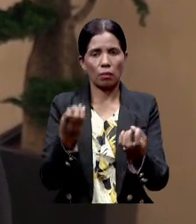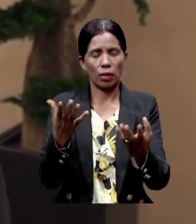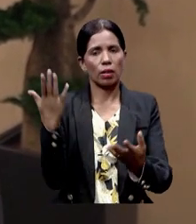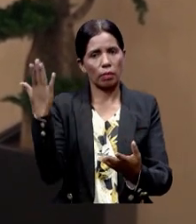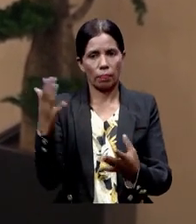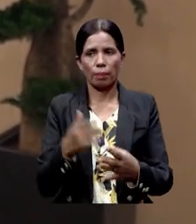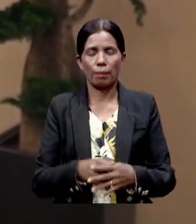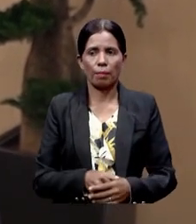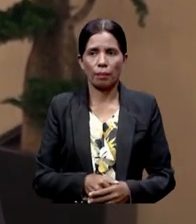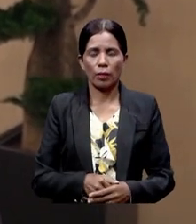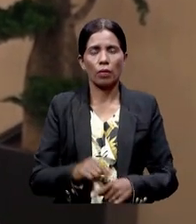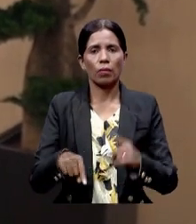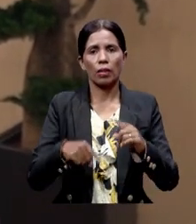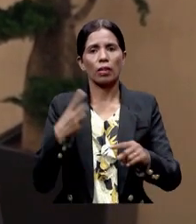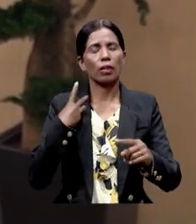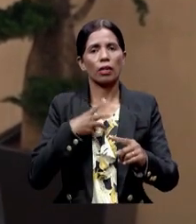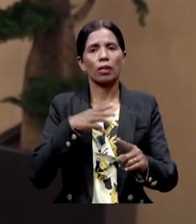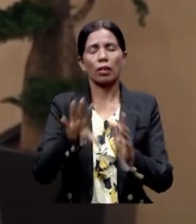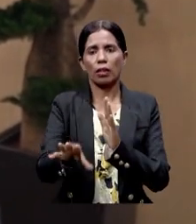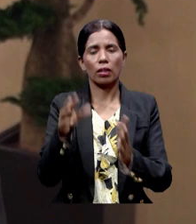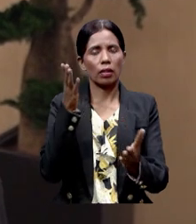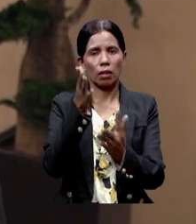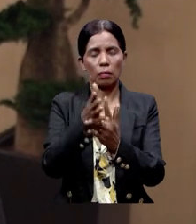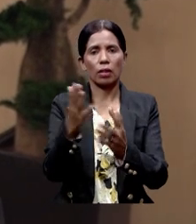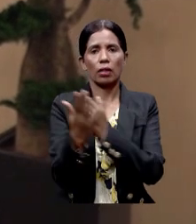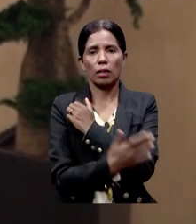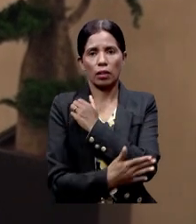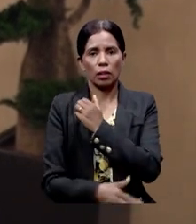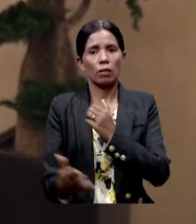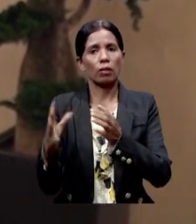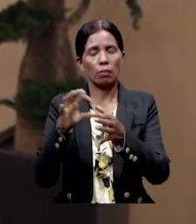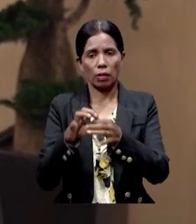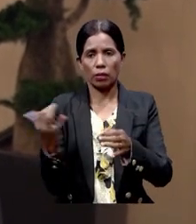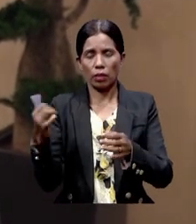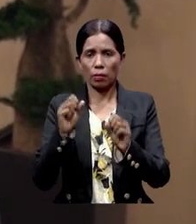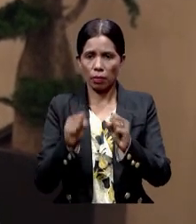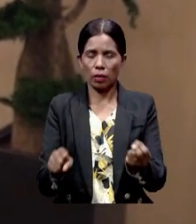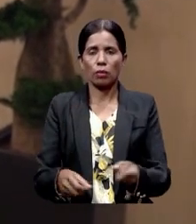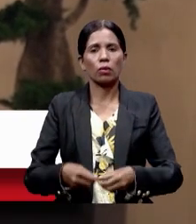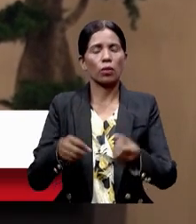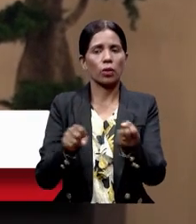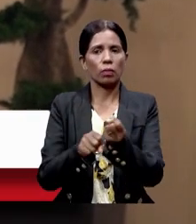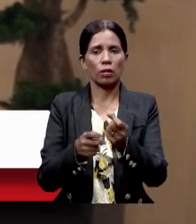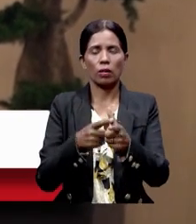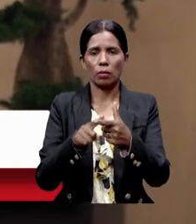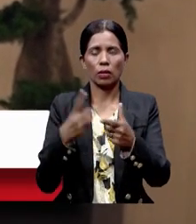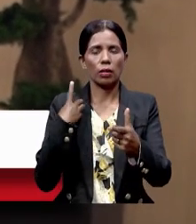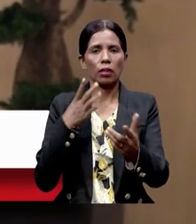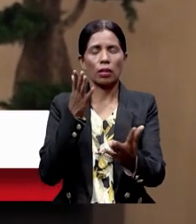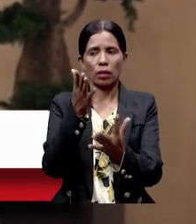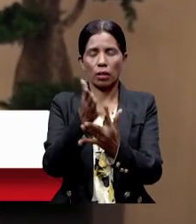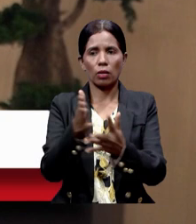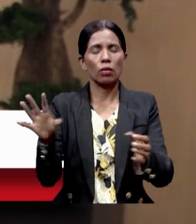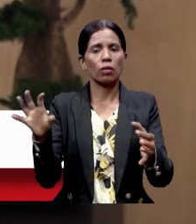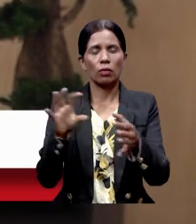E, bem, here é tamauna, nação membro, sira, bele for apoio, depois de itinia adesão, full member, e